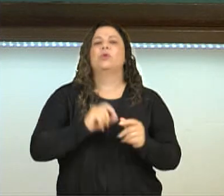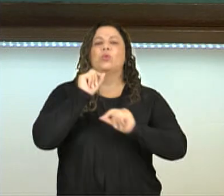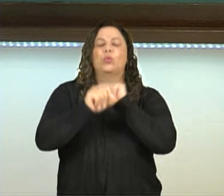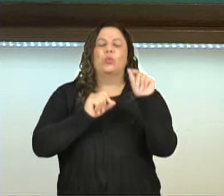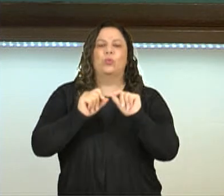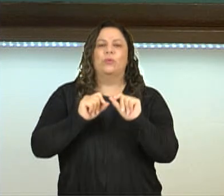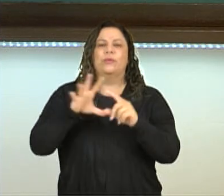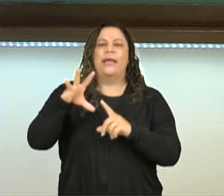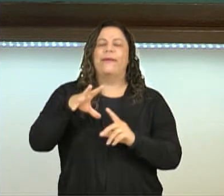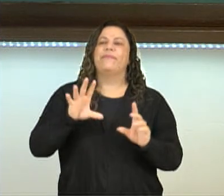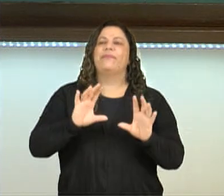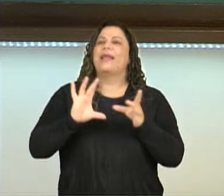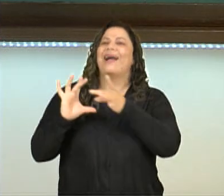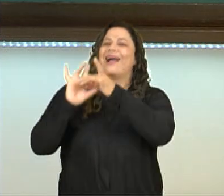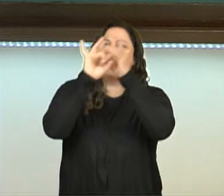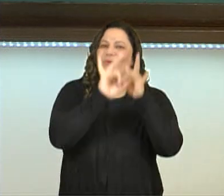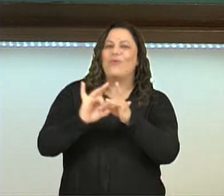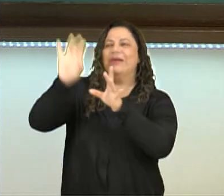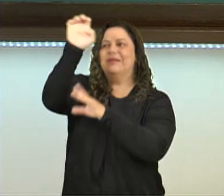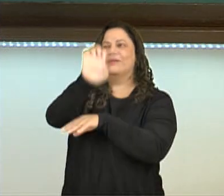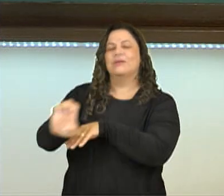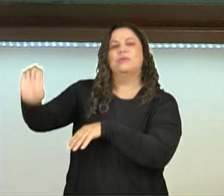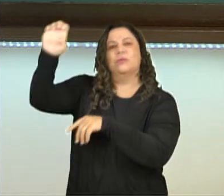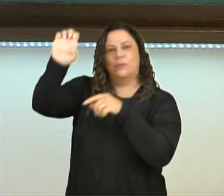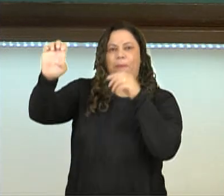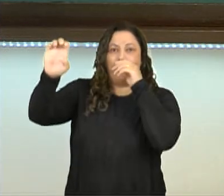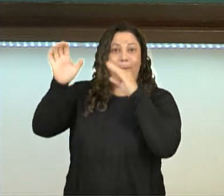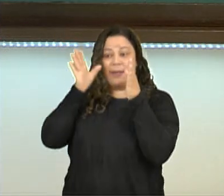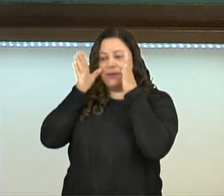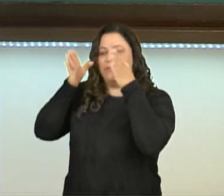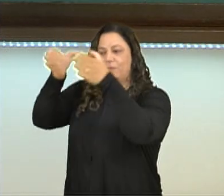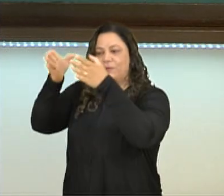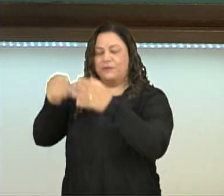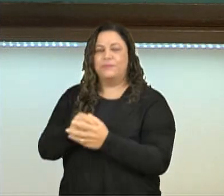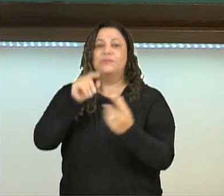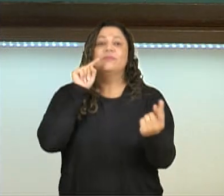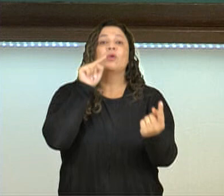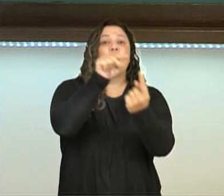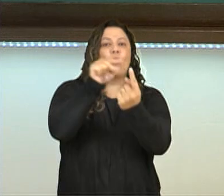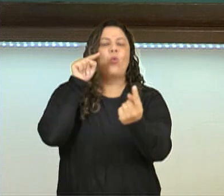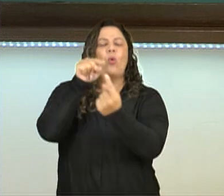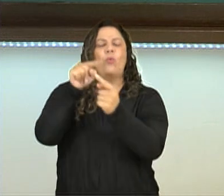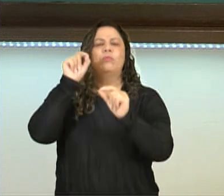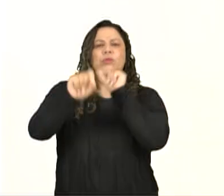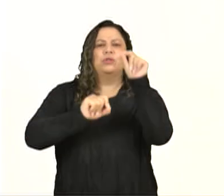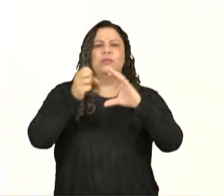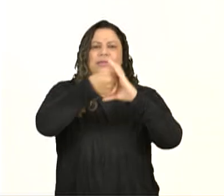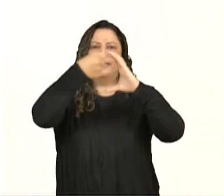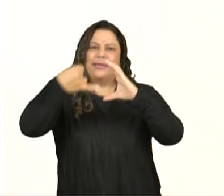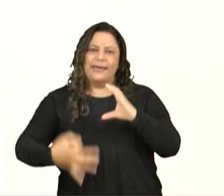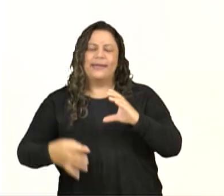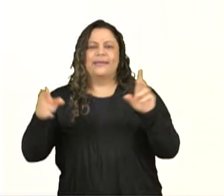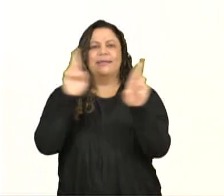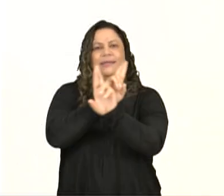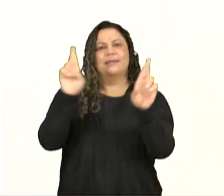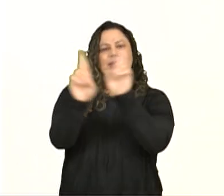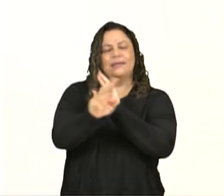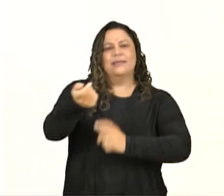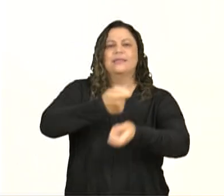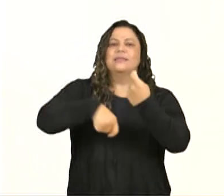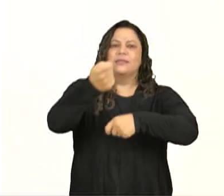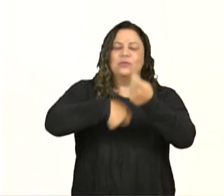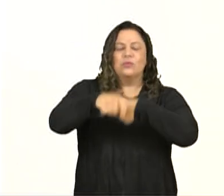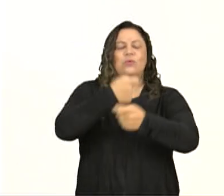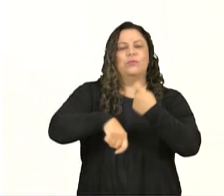União Europeia. Dentro desse aspecto, vamos falar sobre o objetivo. O objetivo é caracterizar as relações